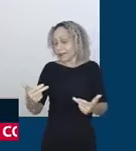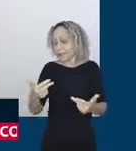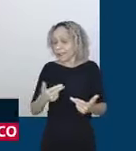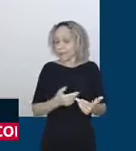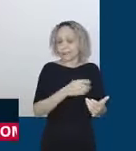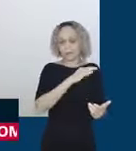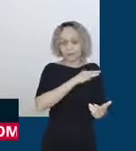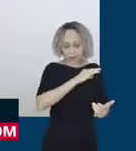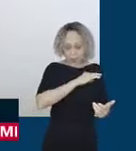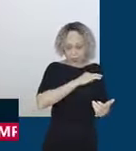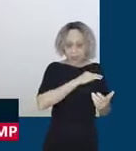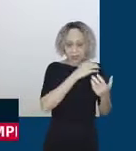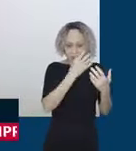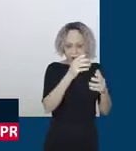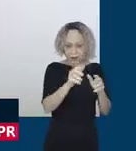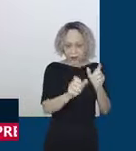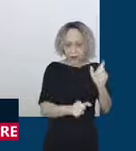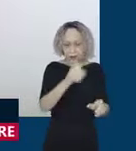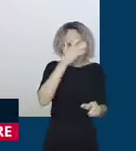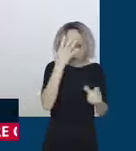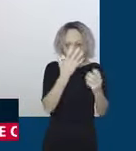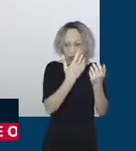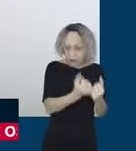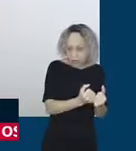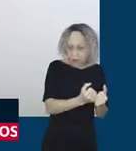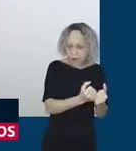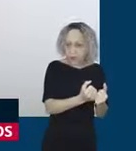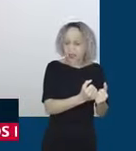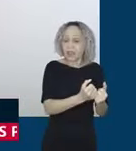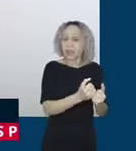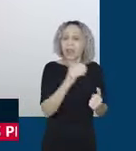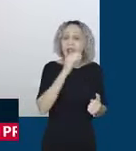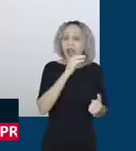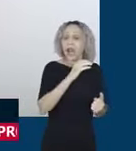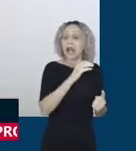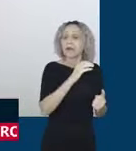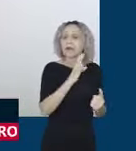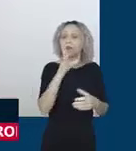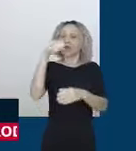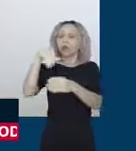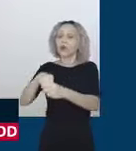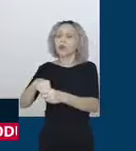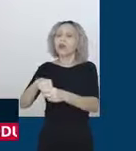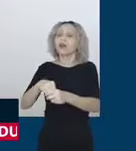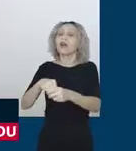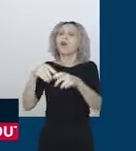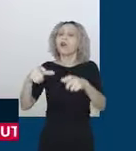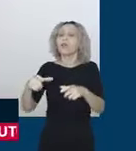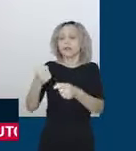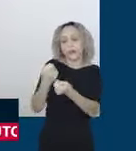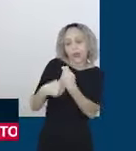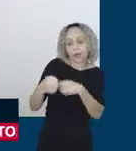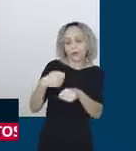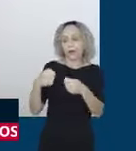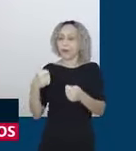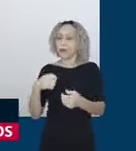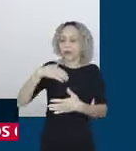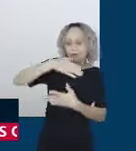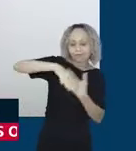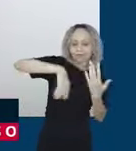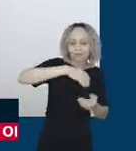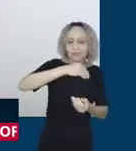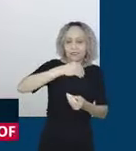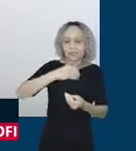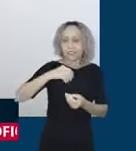essa antecipação, deve estar nos ouvindo, aposentados, pensionistas, segurados que estão recebendo